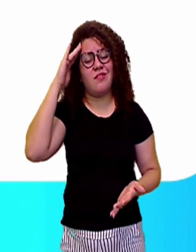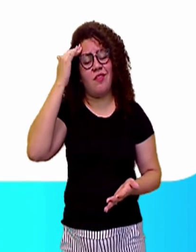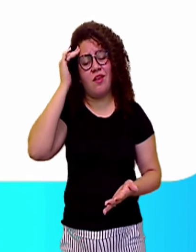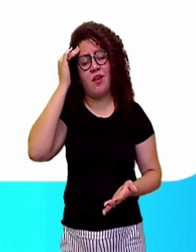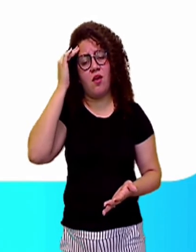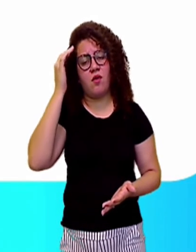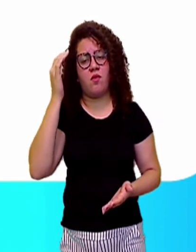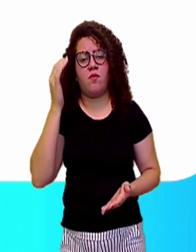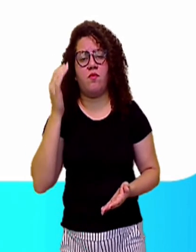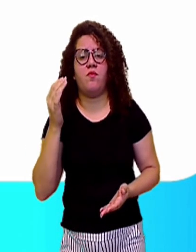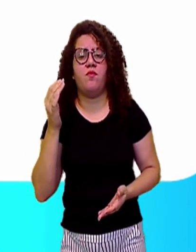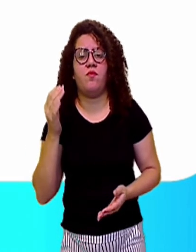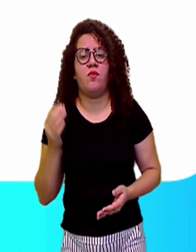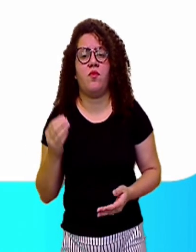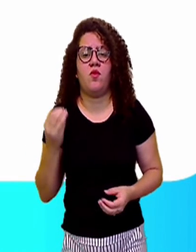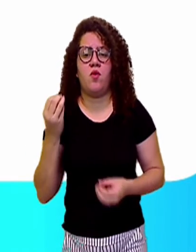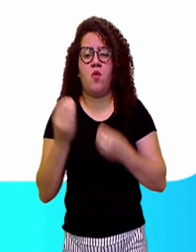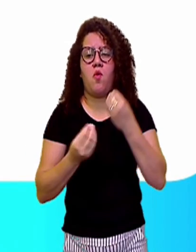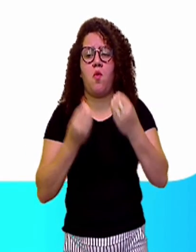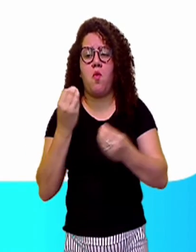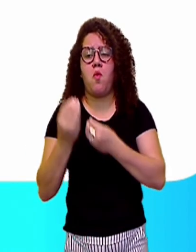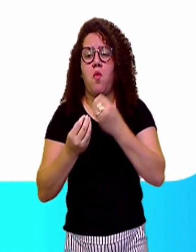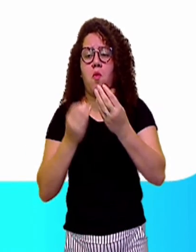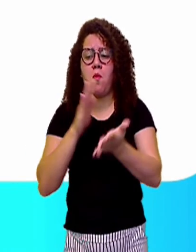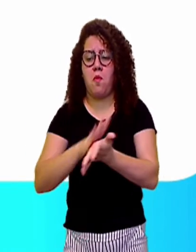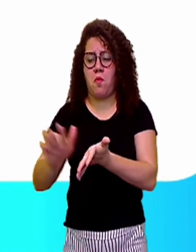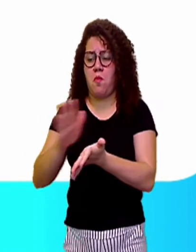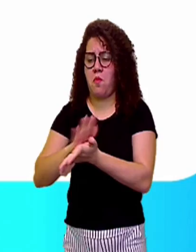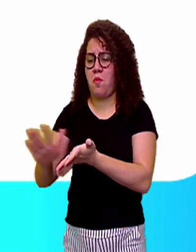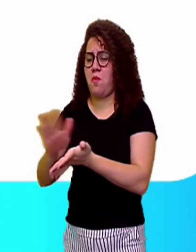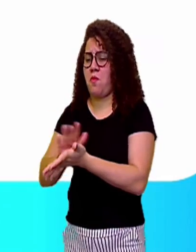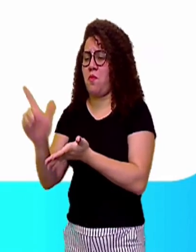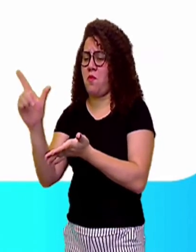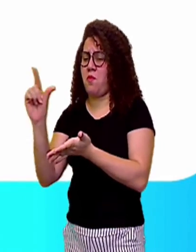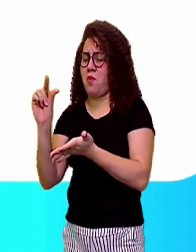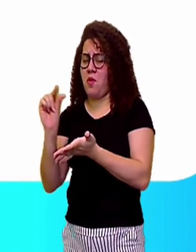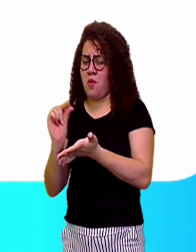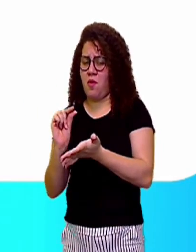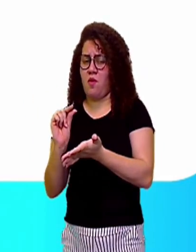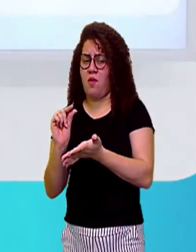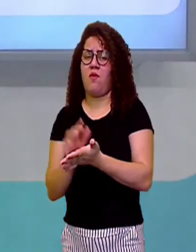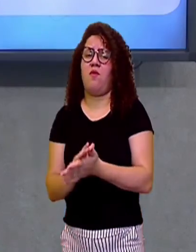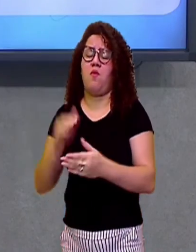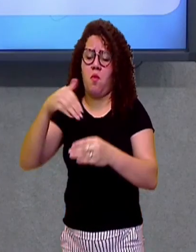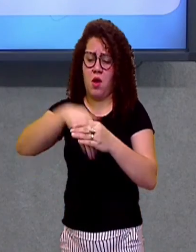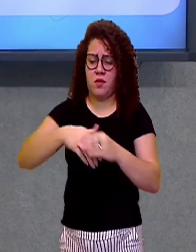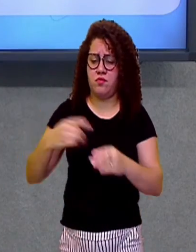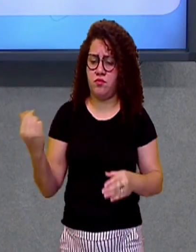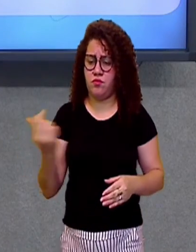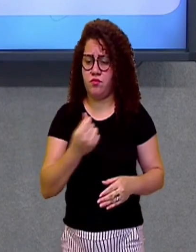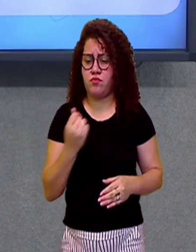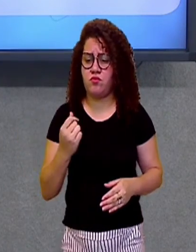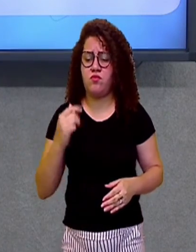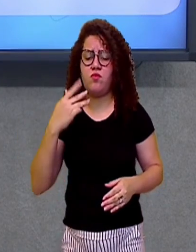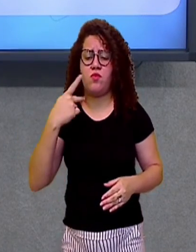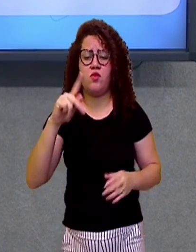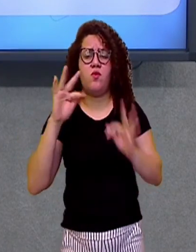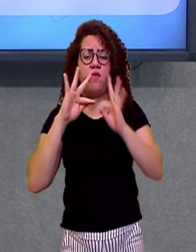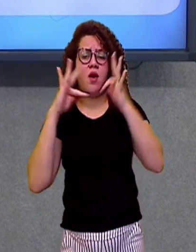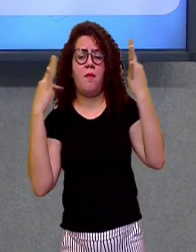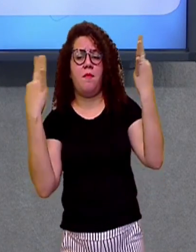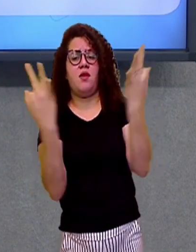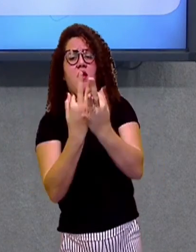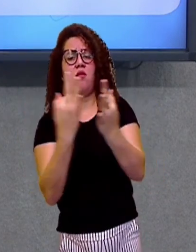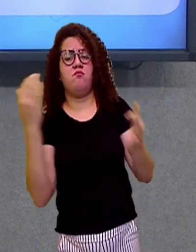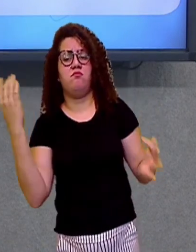entender como que você ia controlar as despesas. Né? O que a sua família ganha,